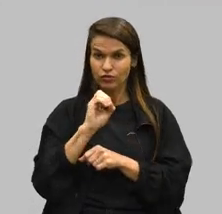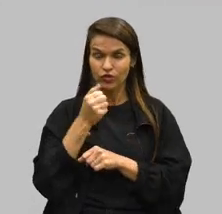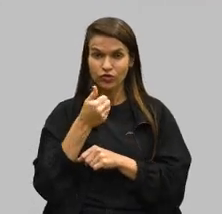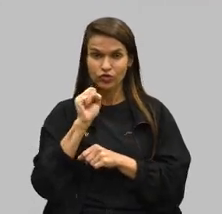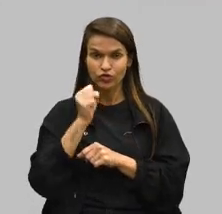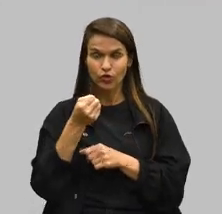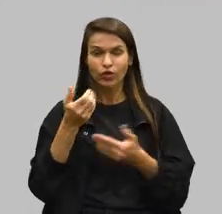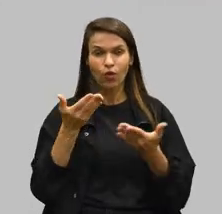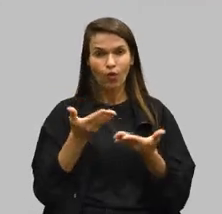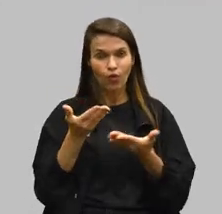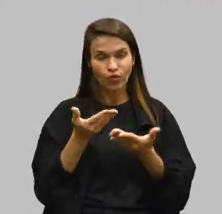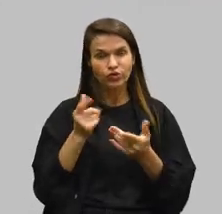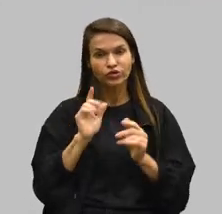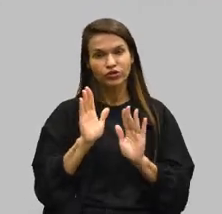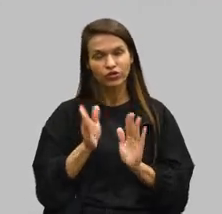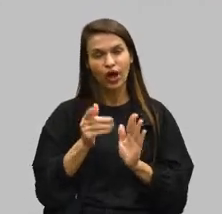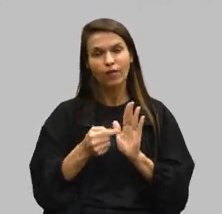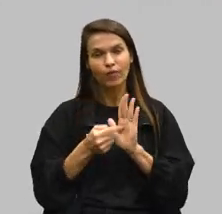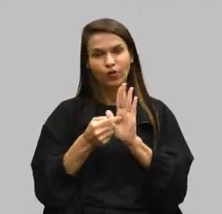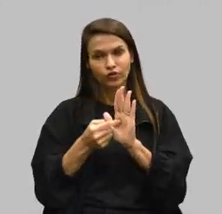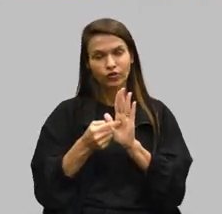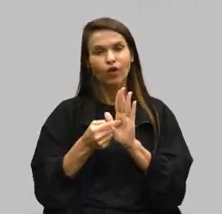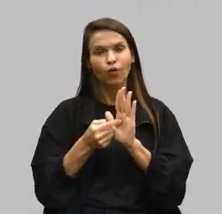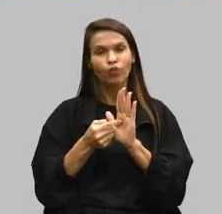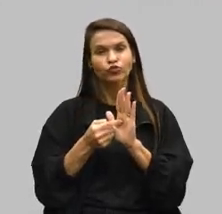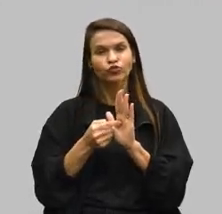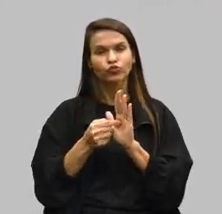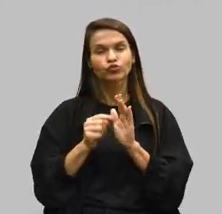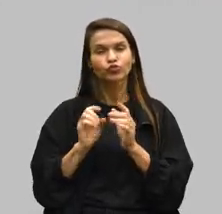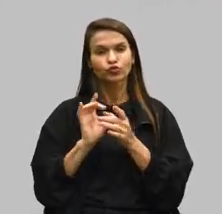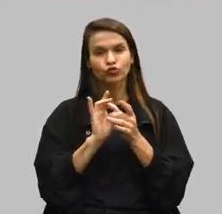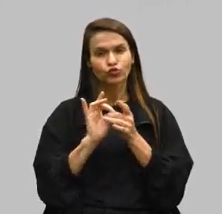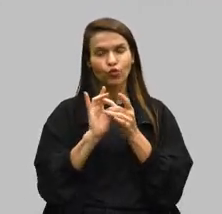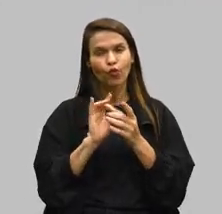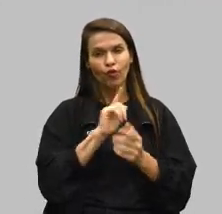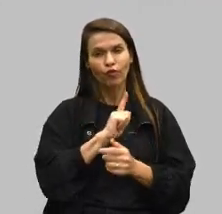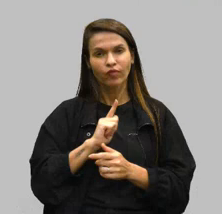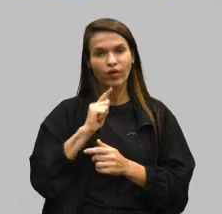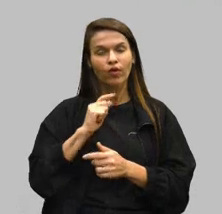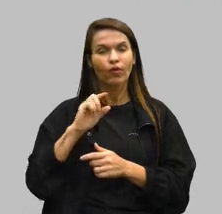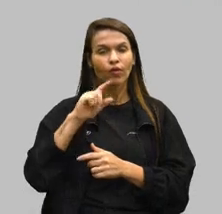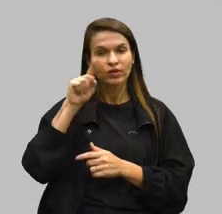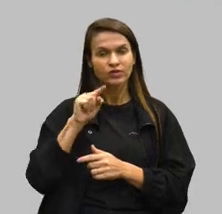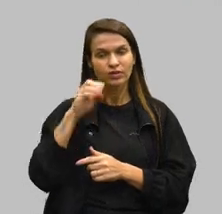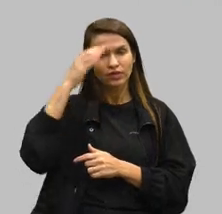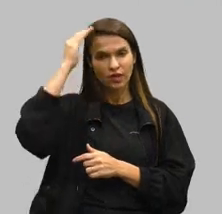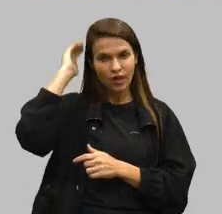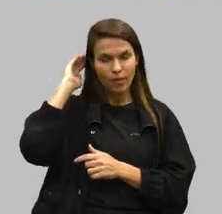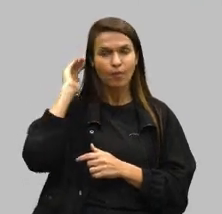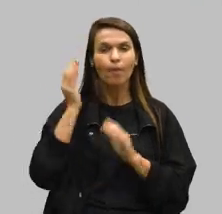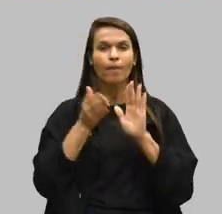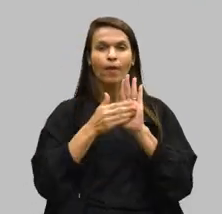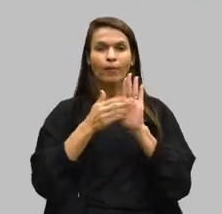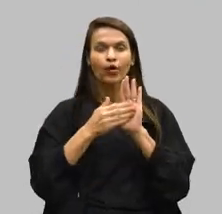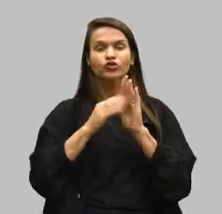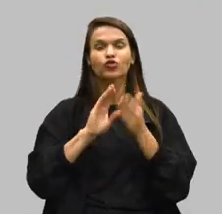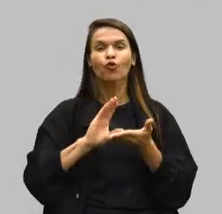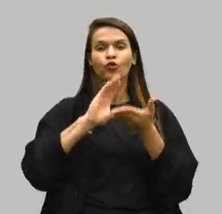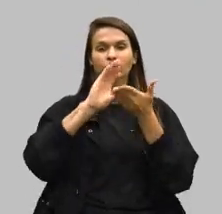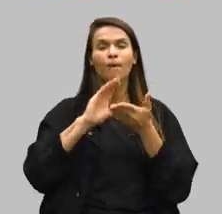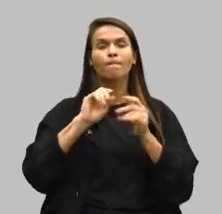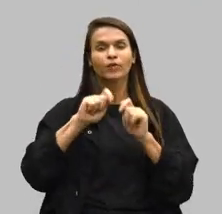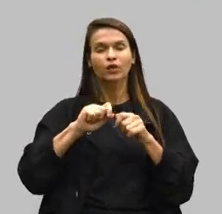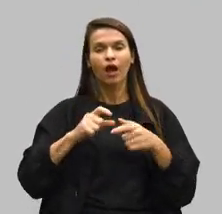eh eu já trouxe também junto com o governador Romeu Zema o anúncio de uma proposta enviada ao conselho para que nós possamos ampliar ainda